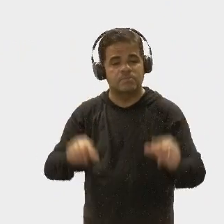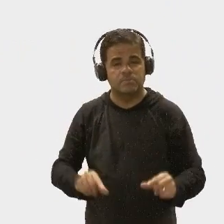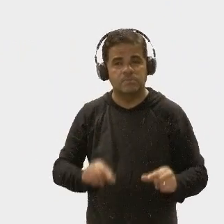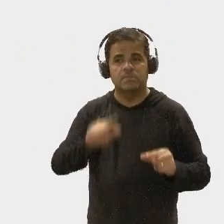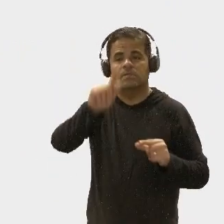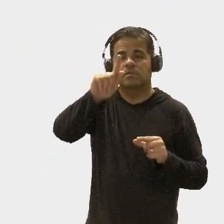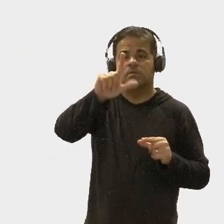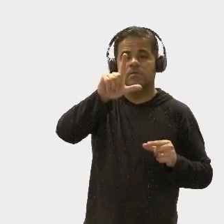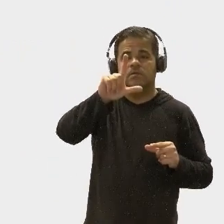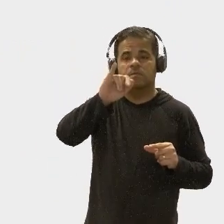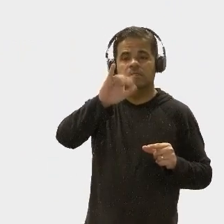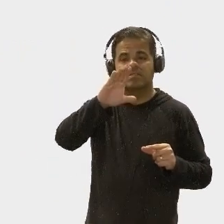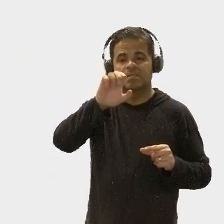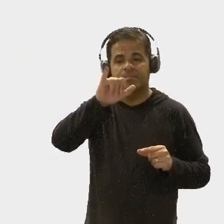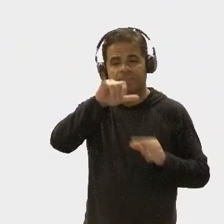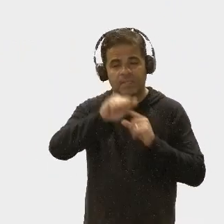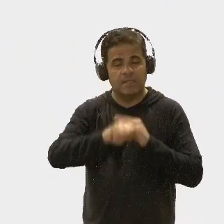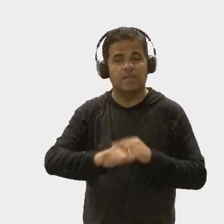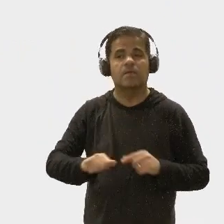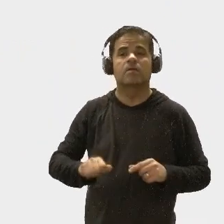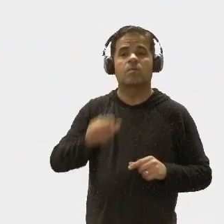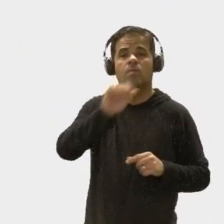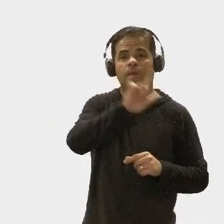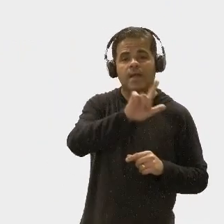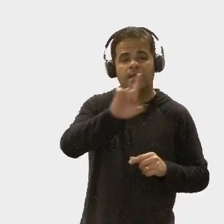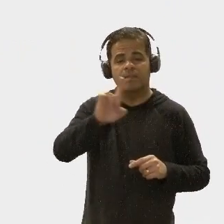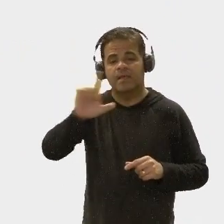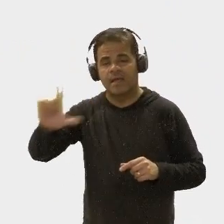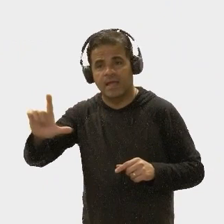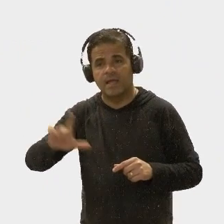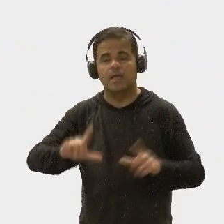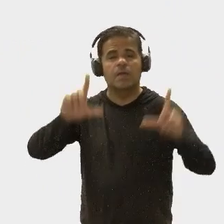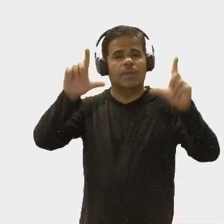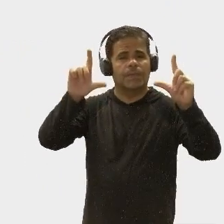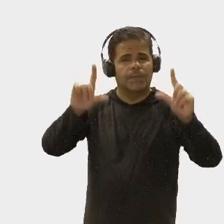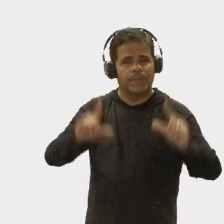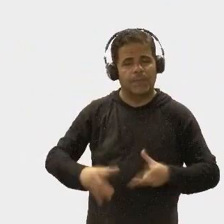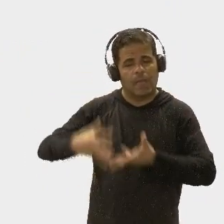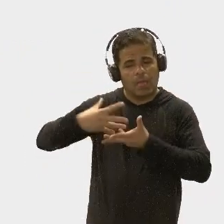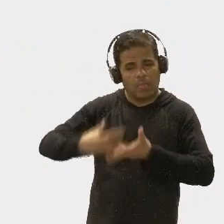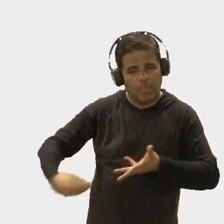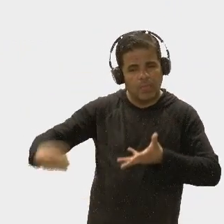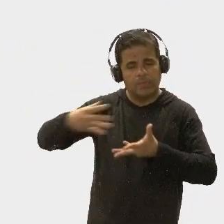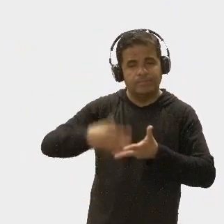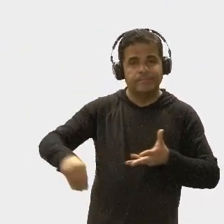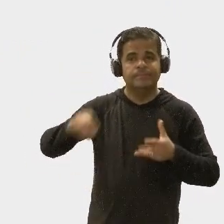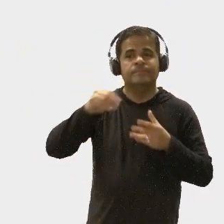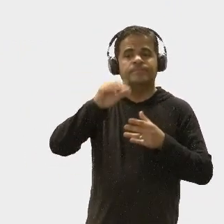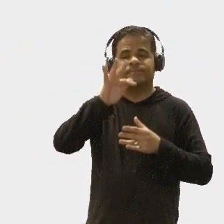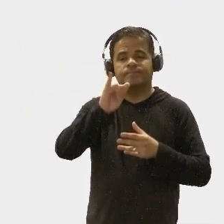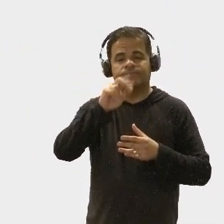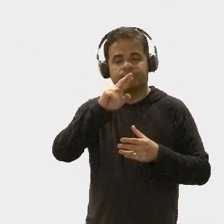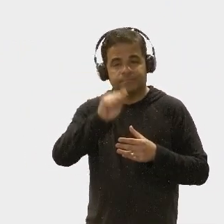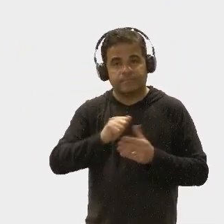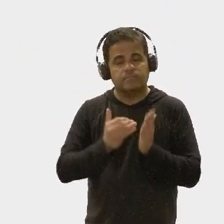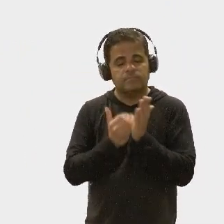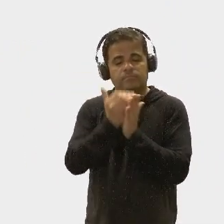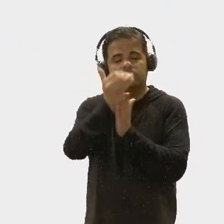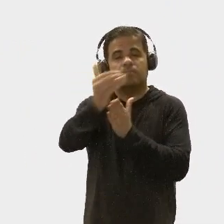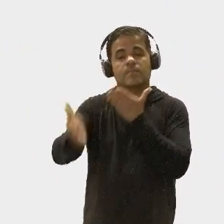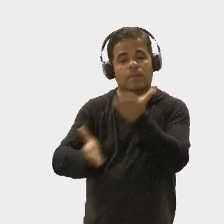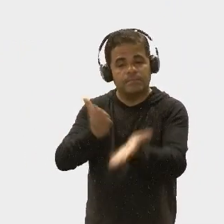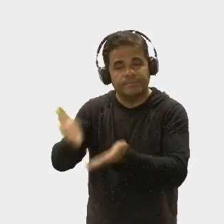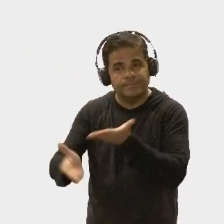glicemia pós-prandial, diminui o LDL, diminui o esvaziamento gástrico, enquanto a fibra insolúvel aumenta o